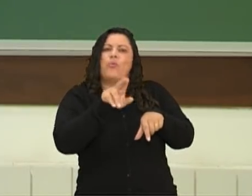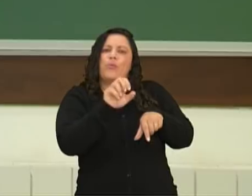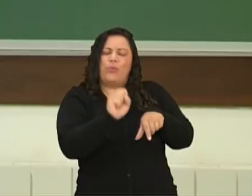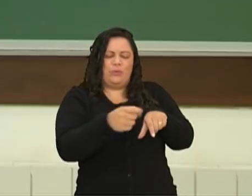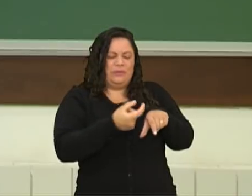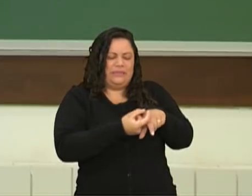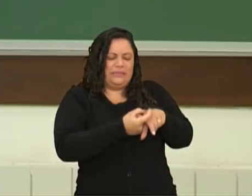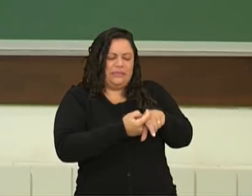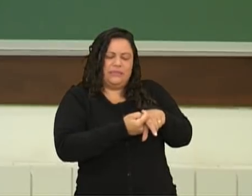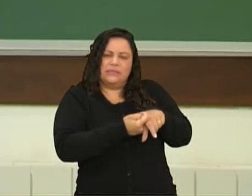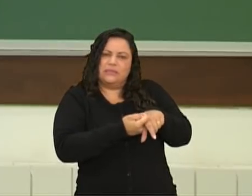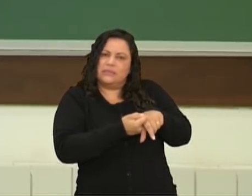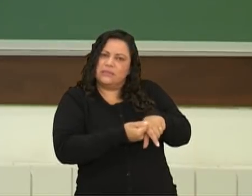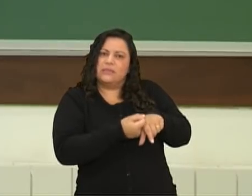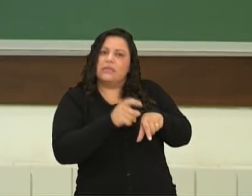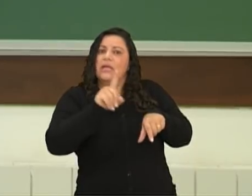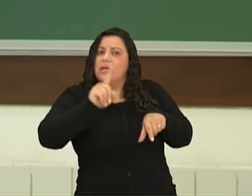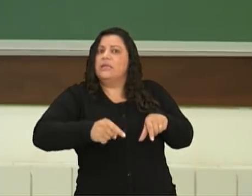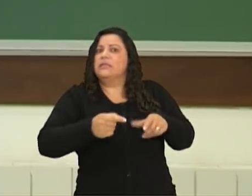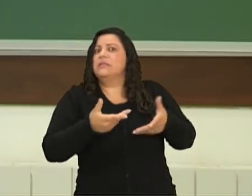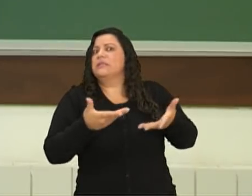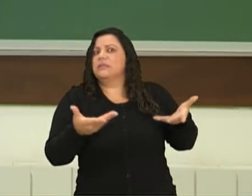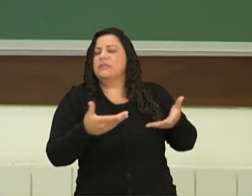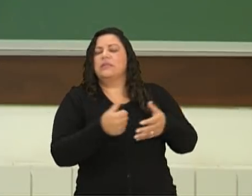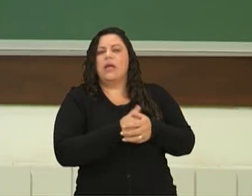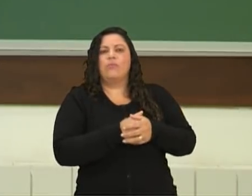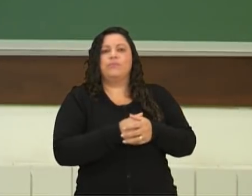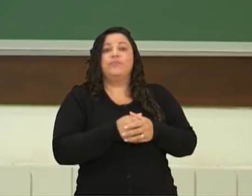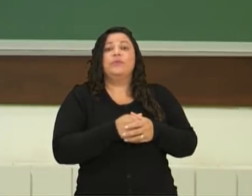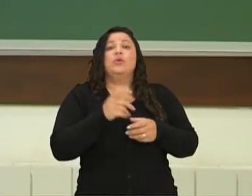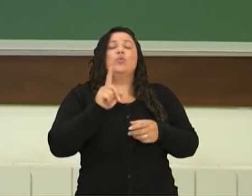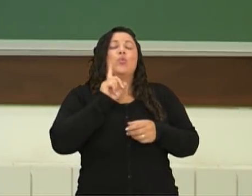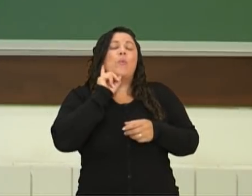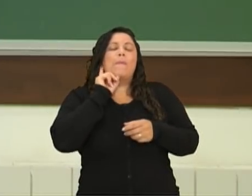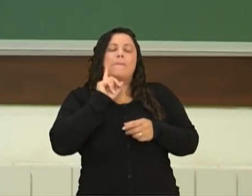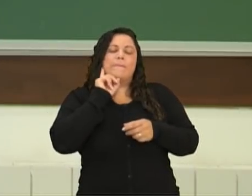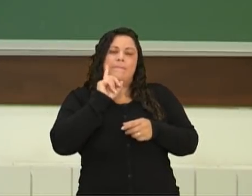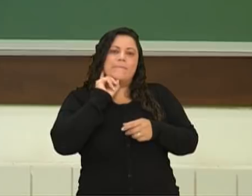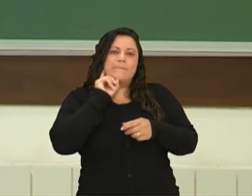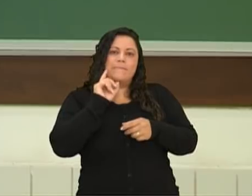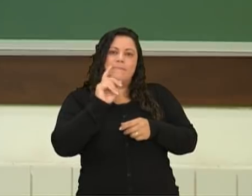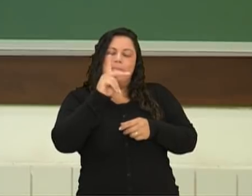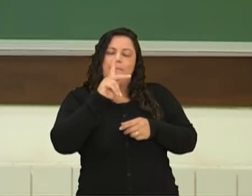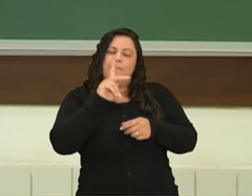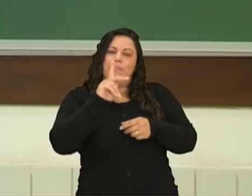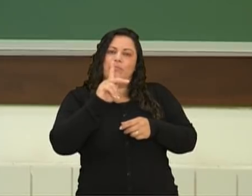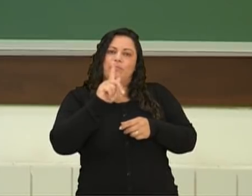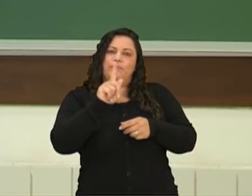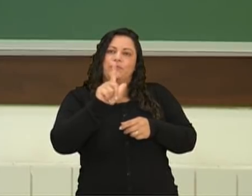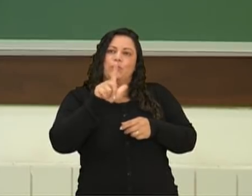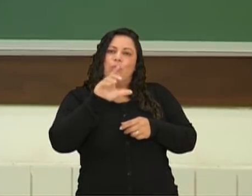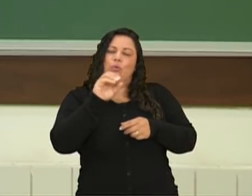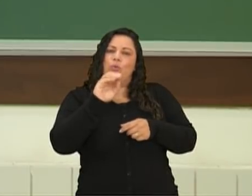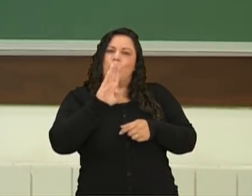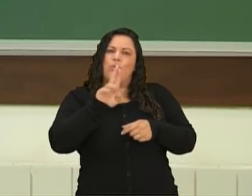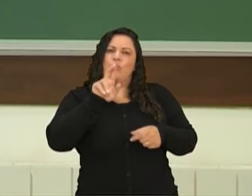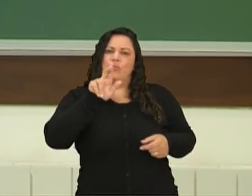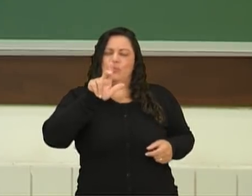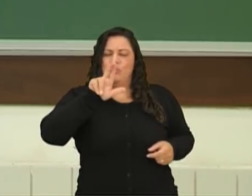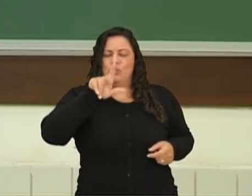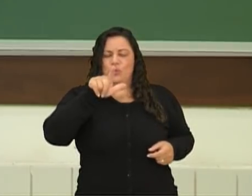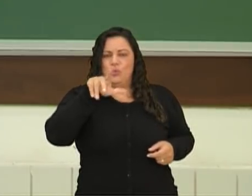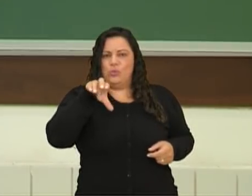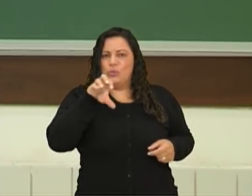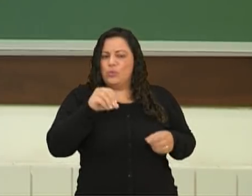glóbulos brancos estão movendo forças juntos ali para combater aquela infecção. E aí,